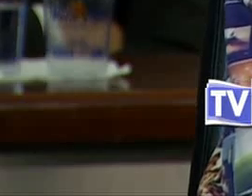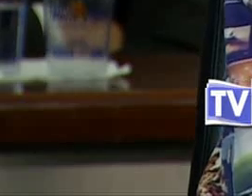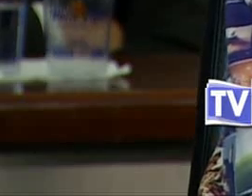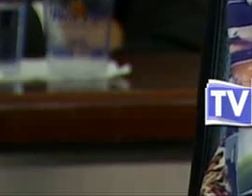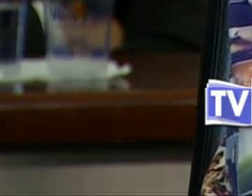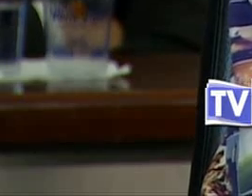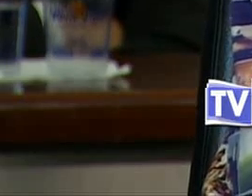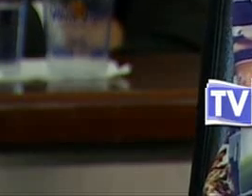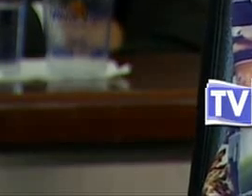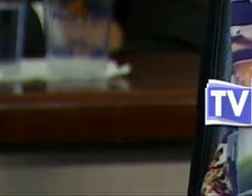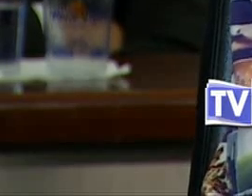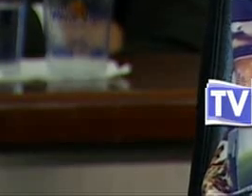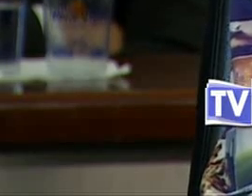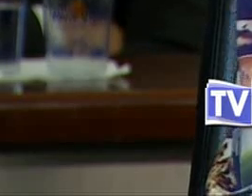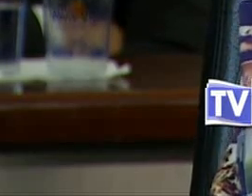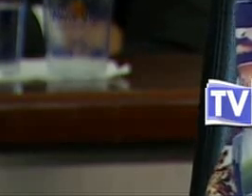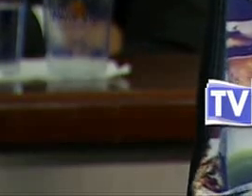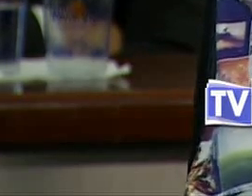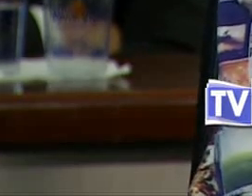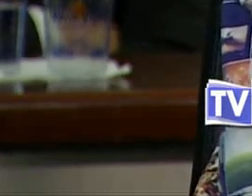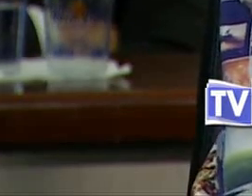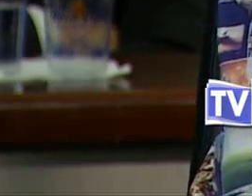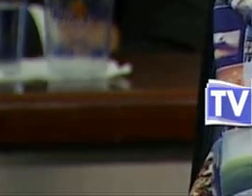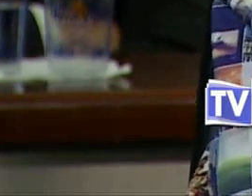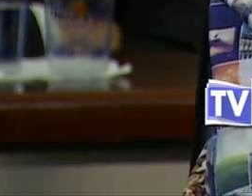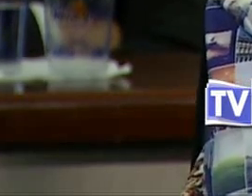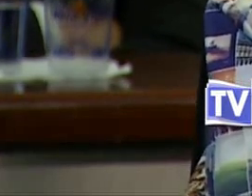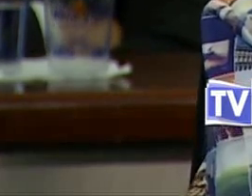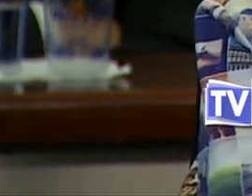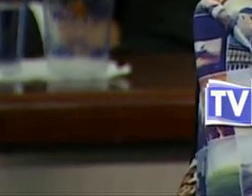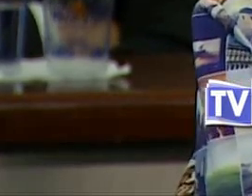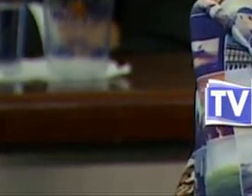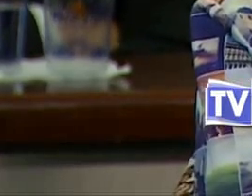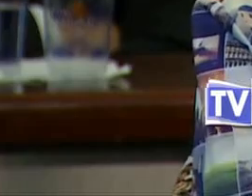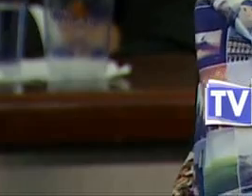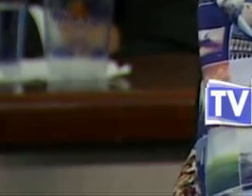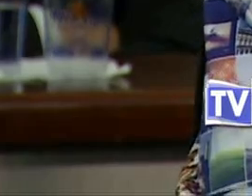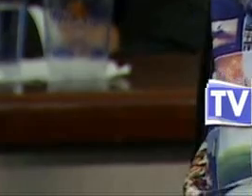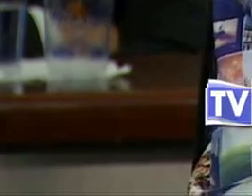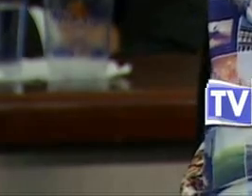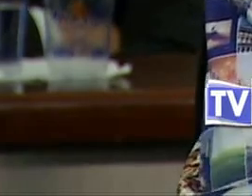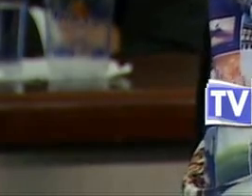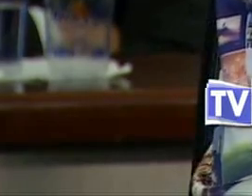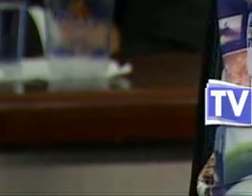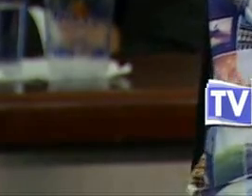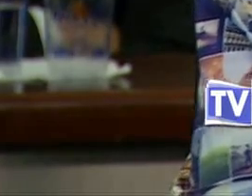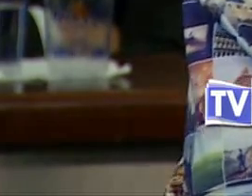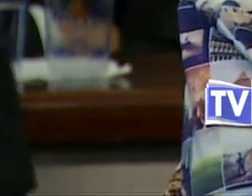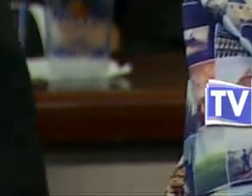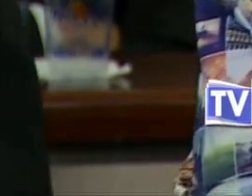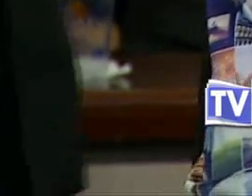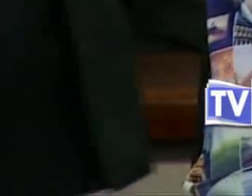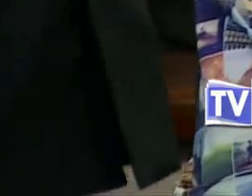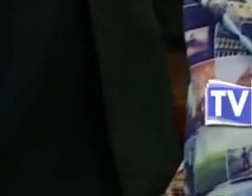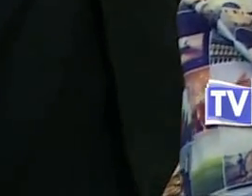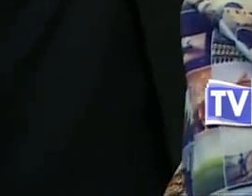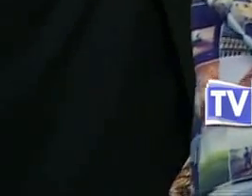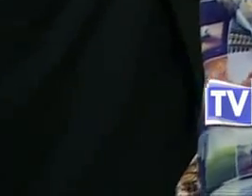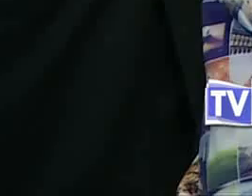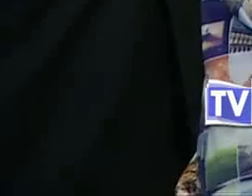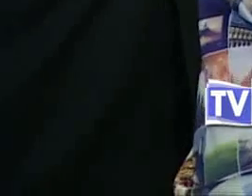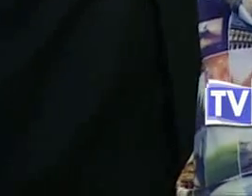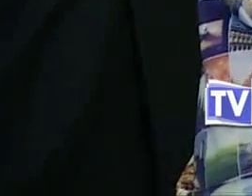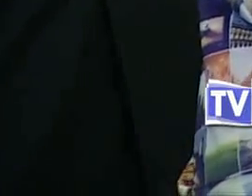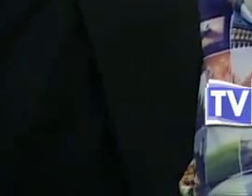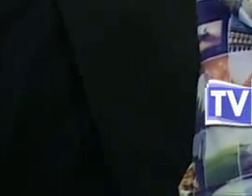Você fica pensando assim, não tem nenhum motivo. Acho que foi na Austrália que já se proibiu. A caixinha é só para chamar atenção, para você ver as